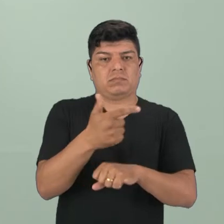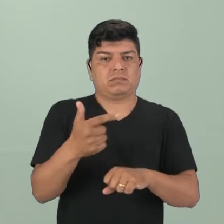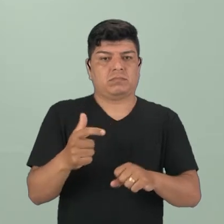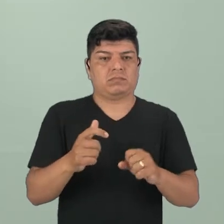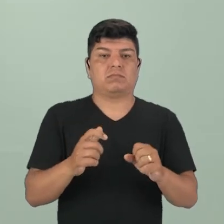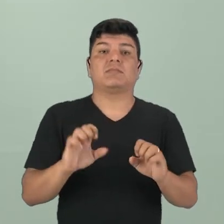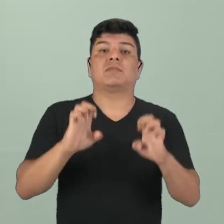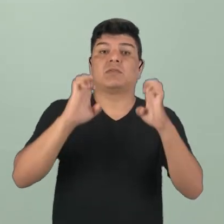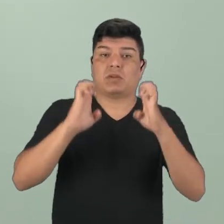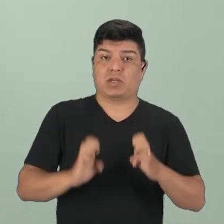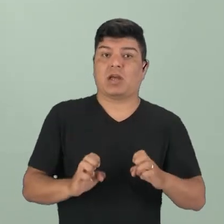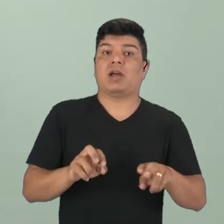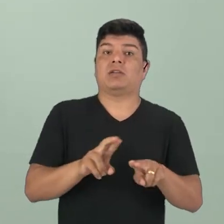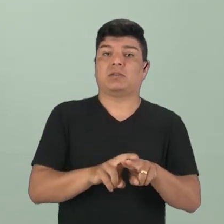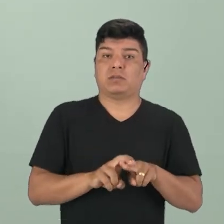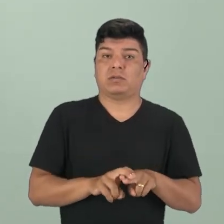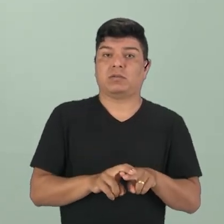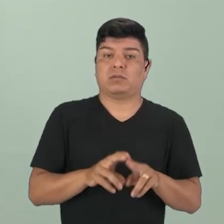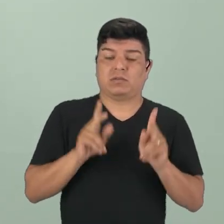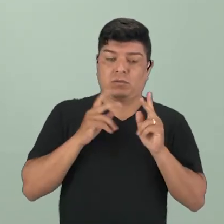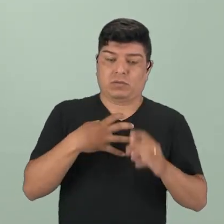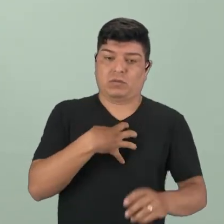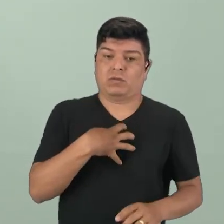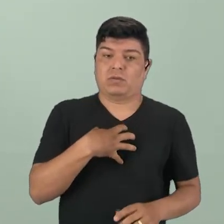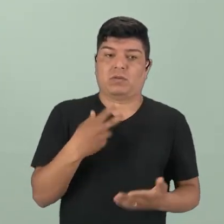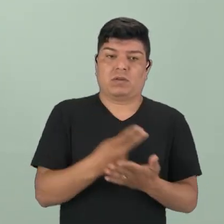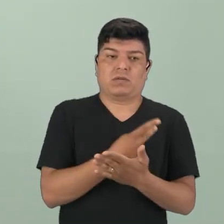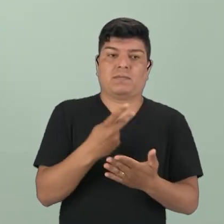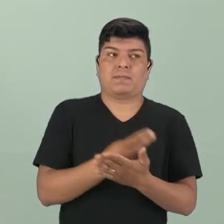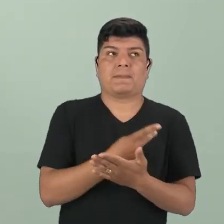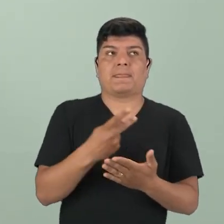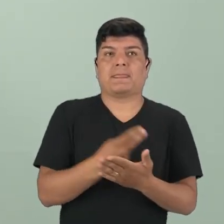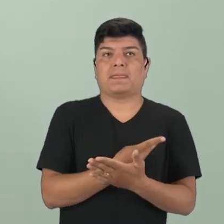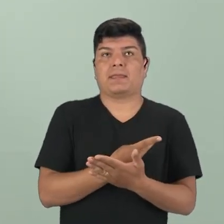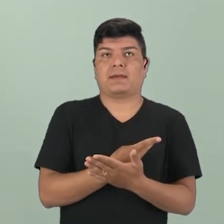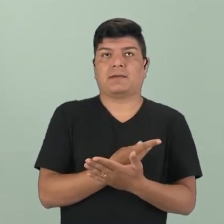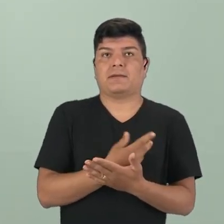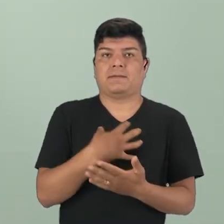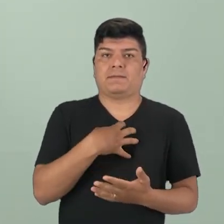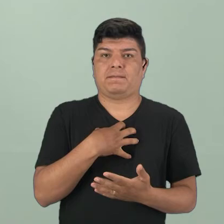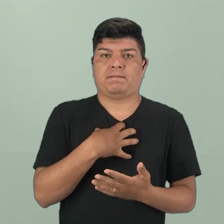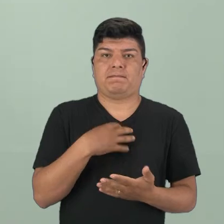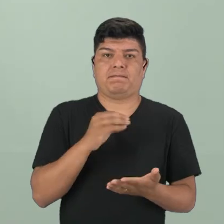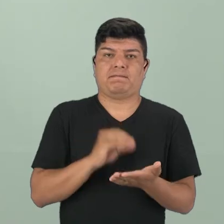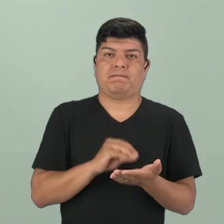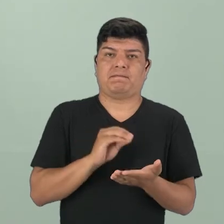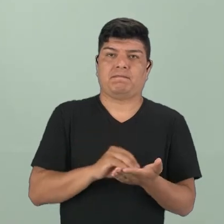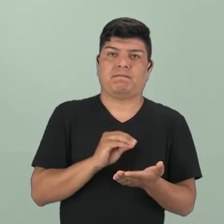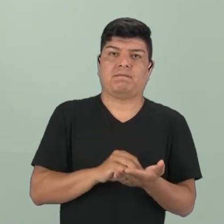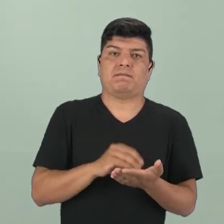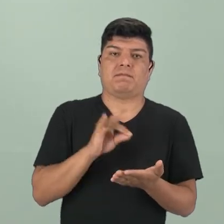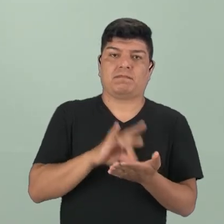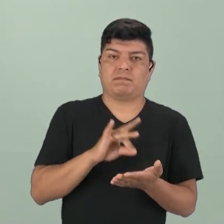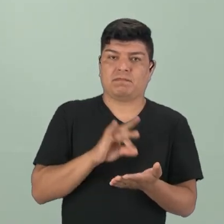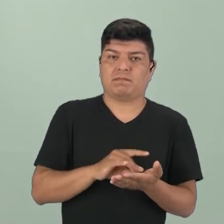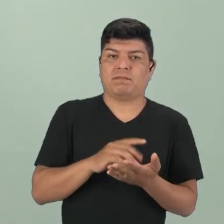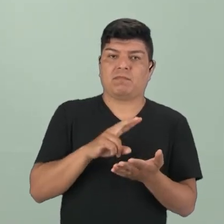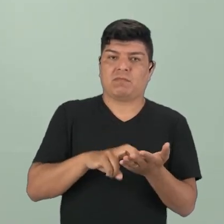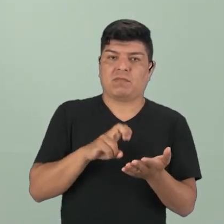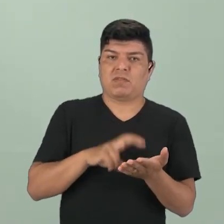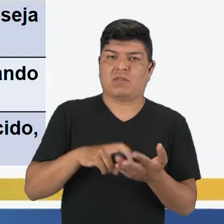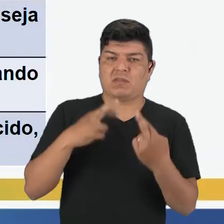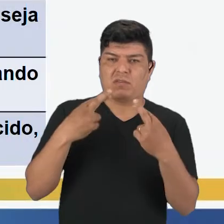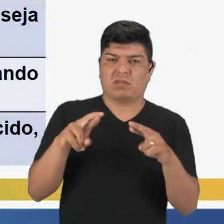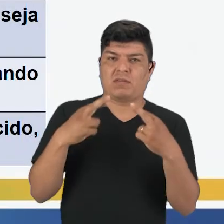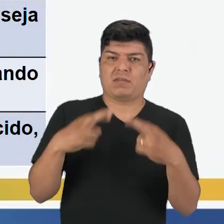tenha ética, que tenha um comportamento errado, né? Um comportamento desonesto, um vocabulário ofensivo.